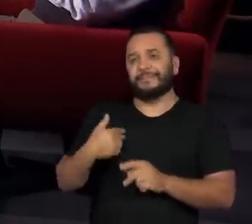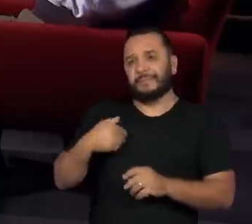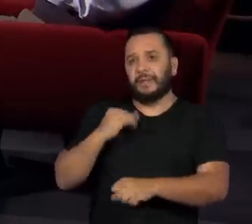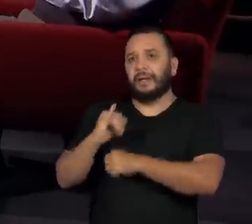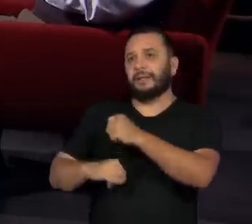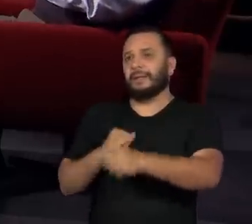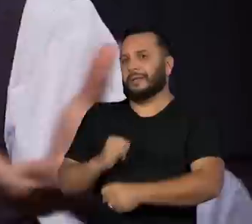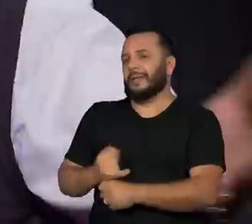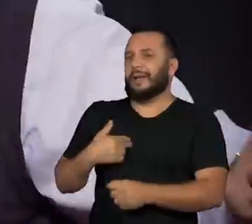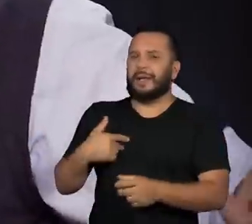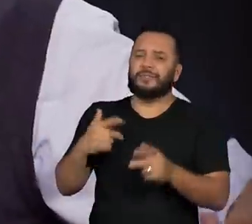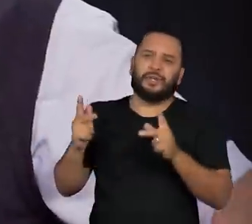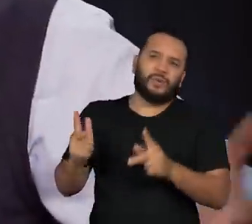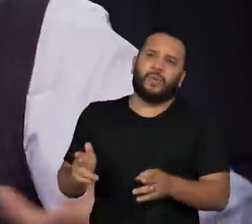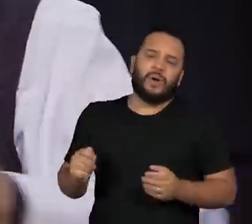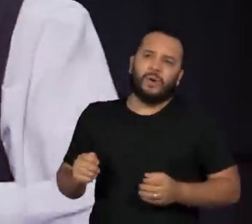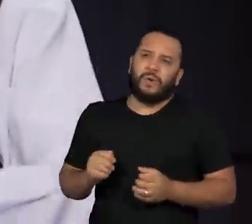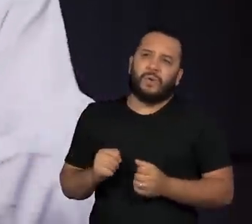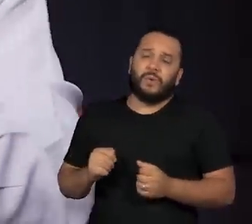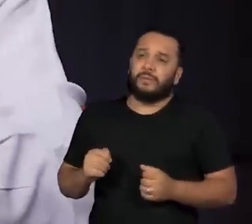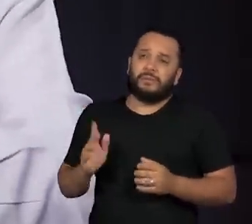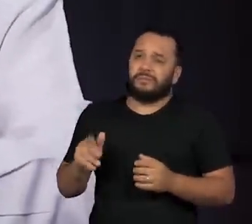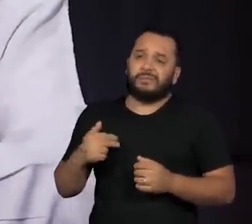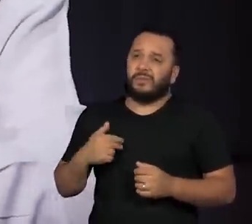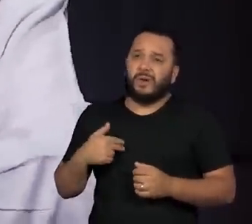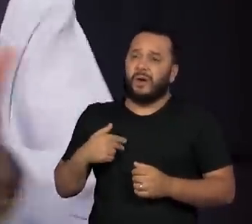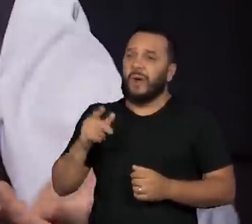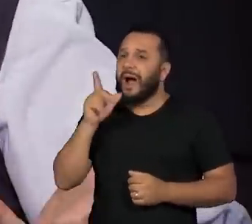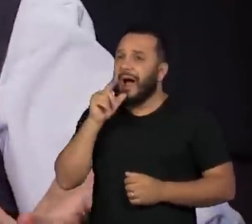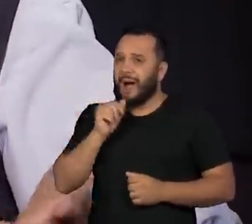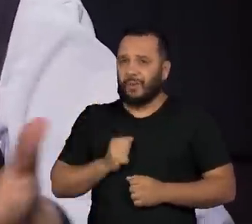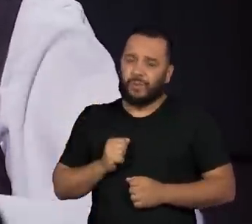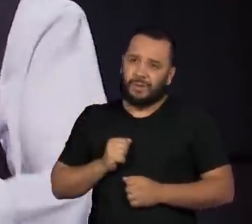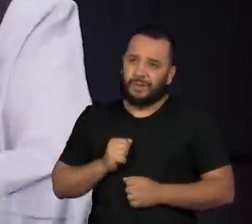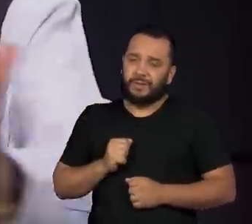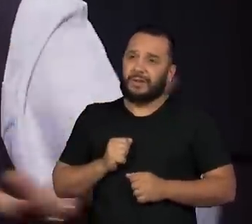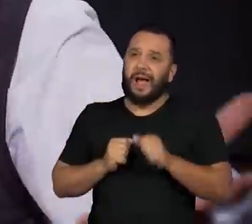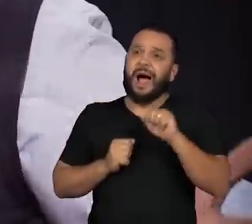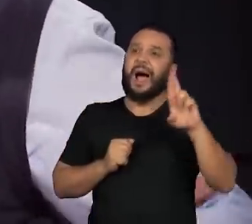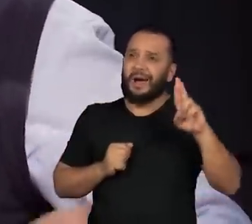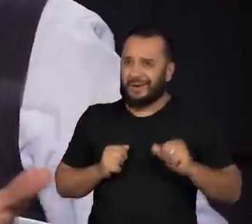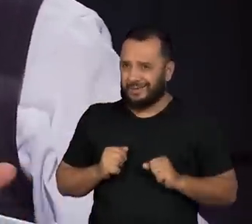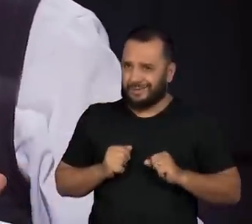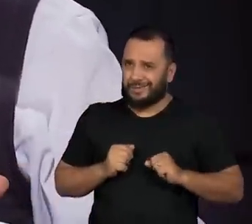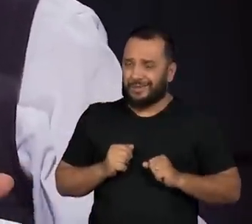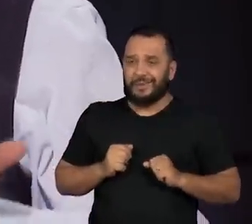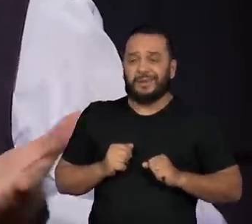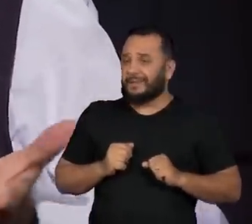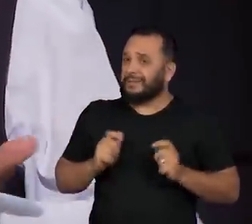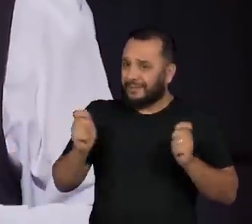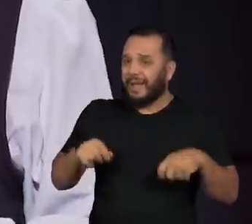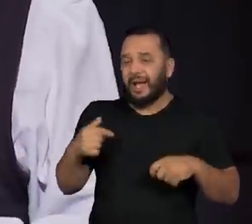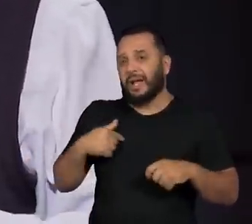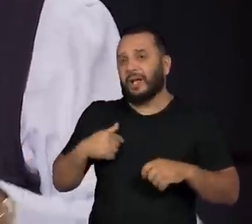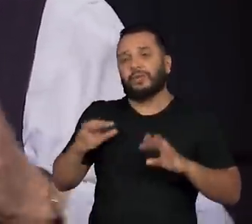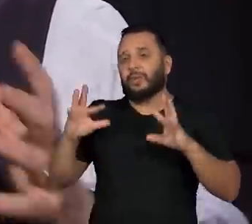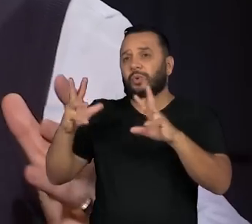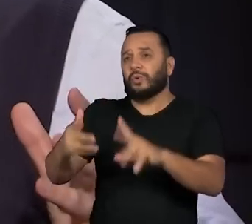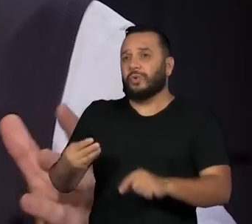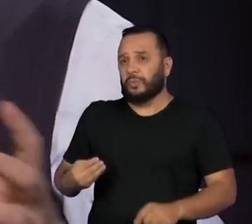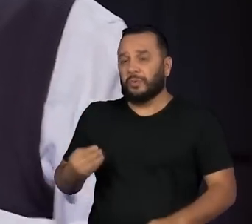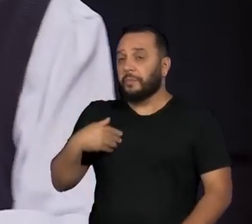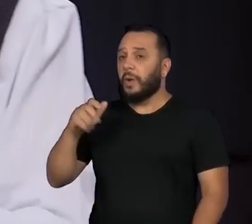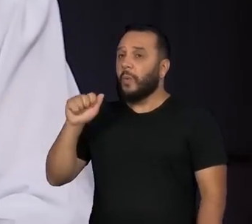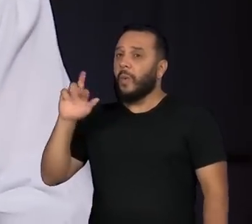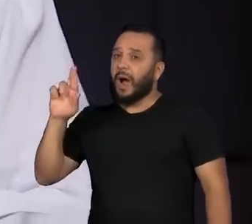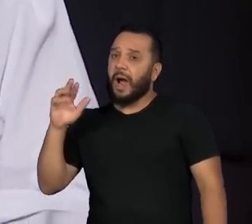como digamos ar como água como você respira é um negócio que você tem um ambiente para todos se você não pode dizer não o